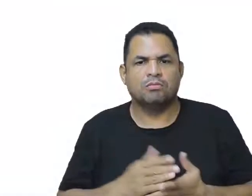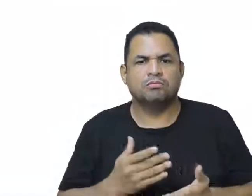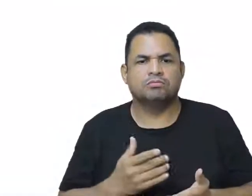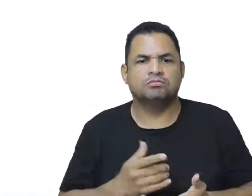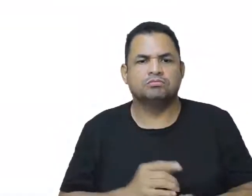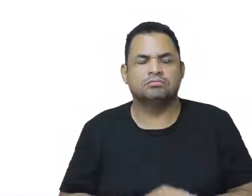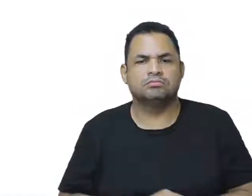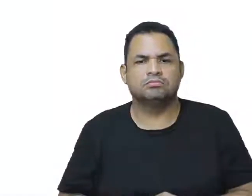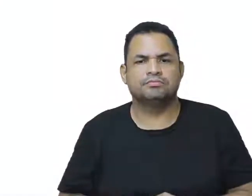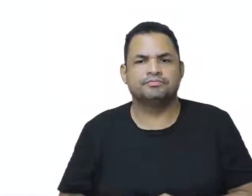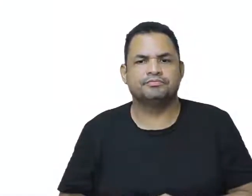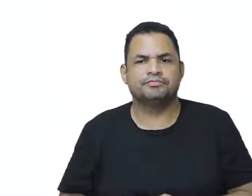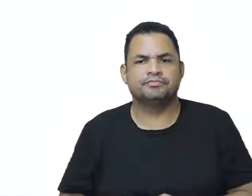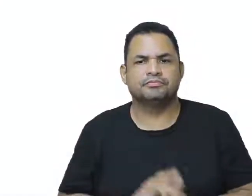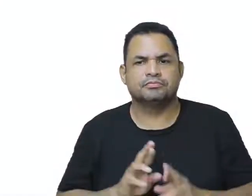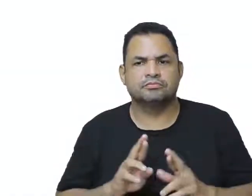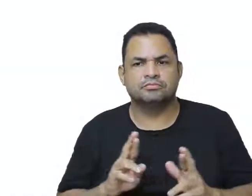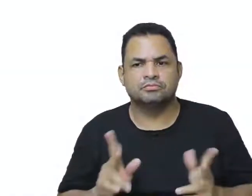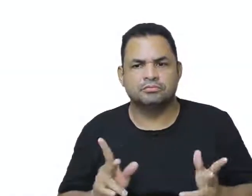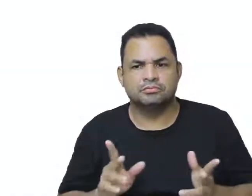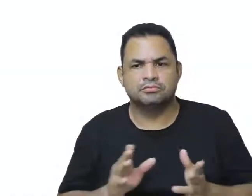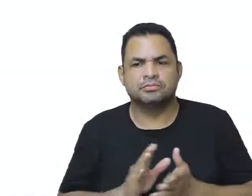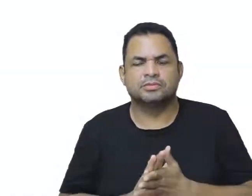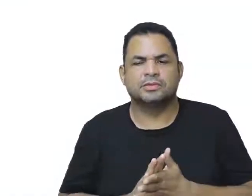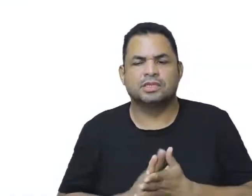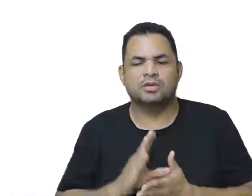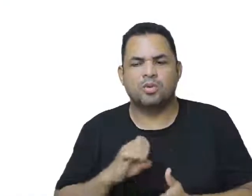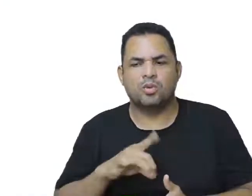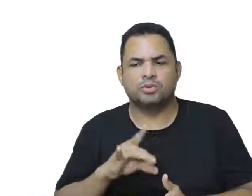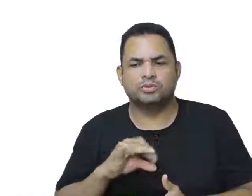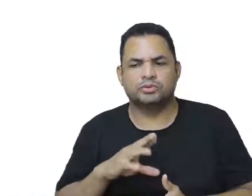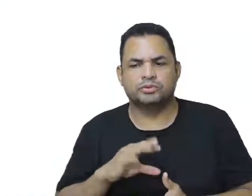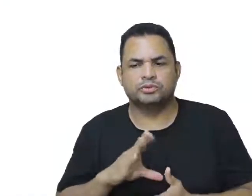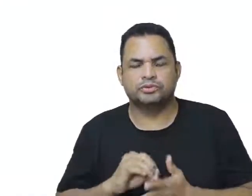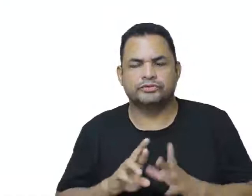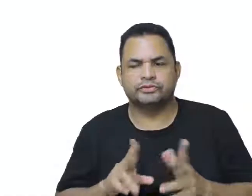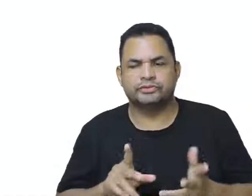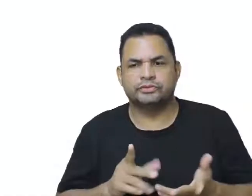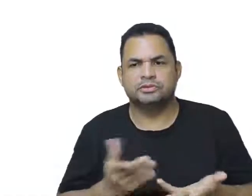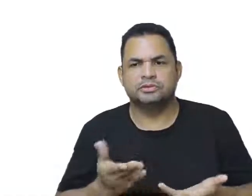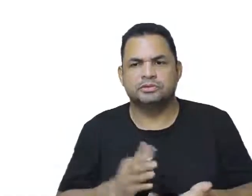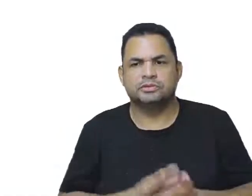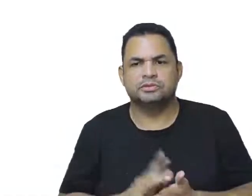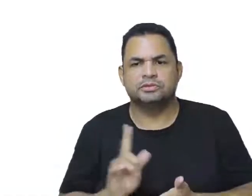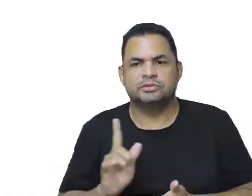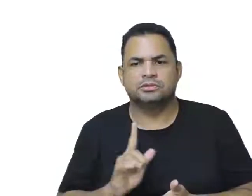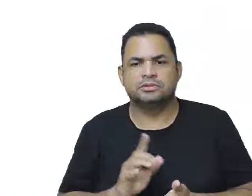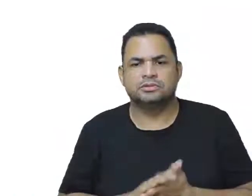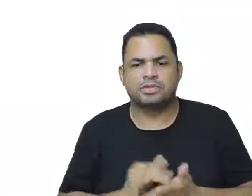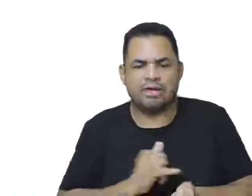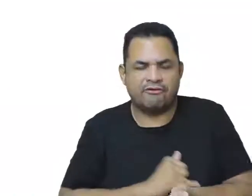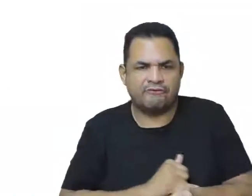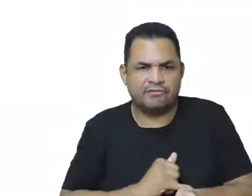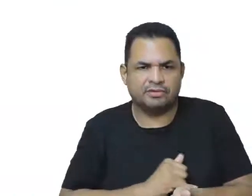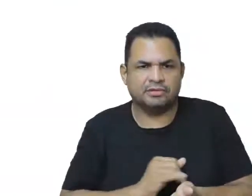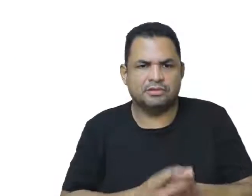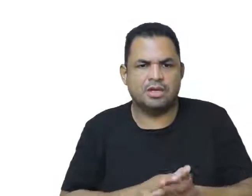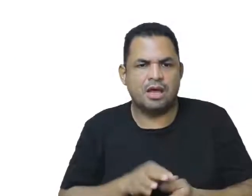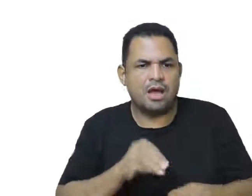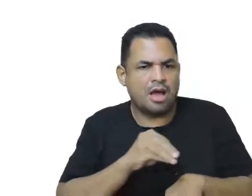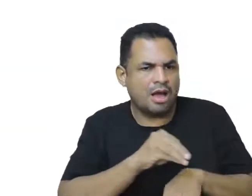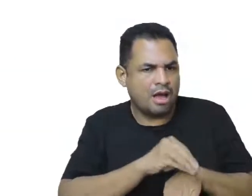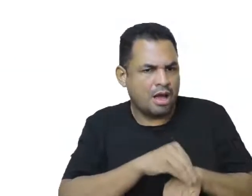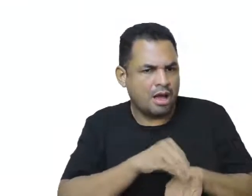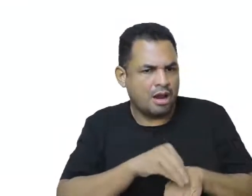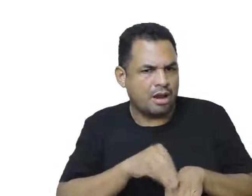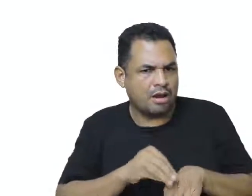Portanto, diferente do conjuntivo lá, os epitélios, né, o tecido epitelial, ele não é vascularizado. A nutrição dessas células